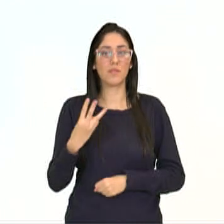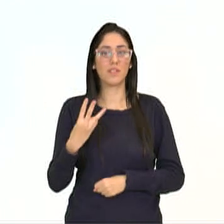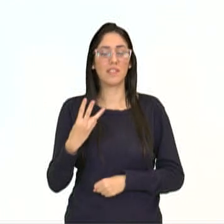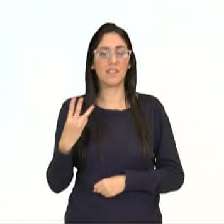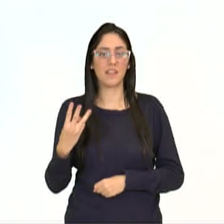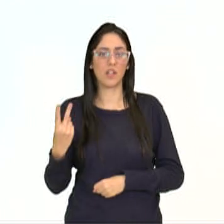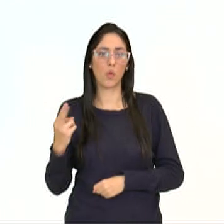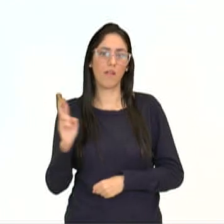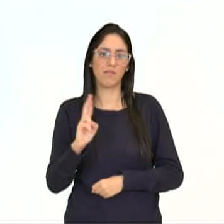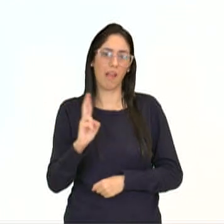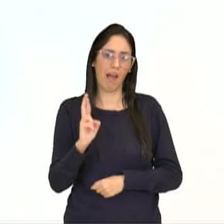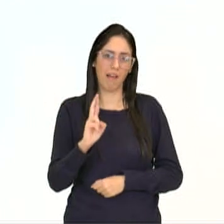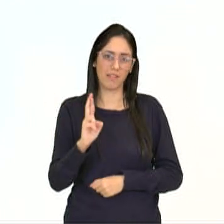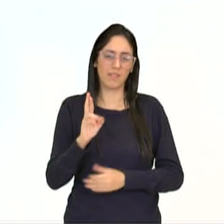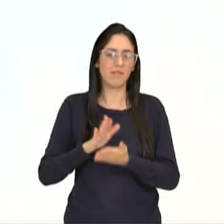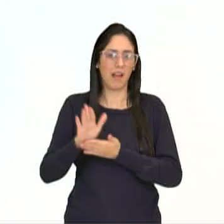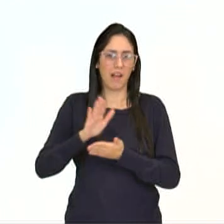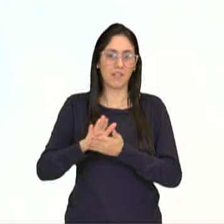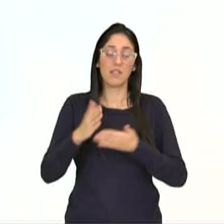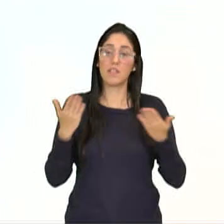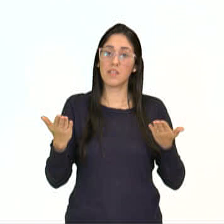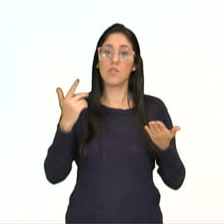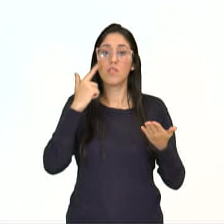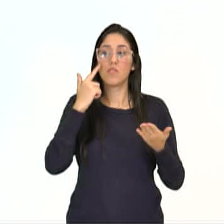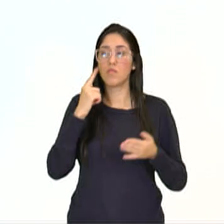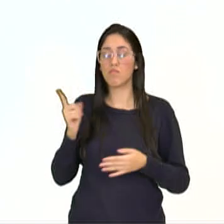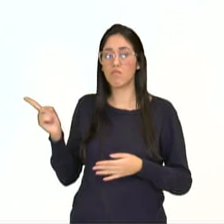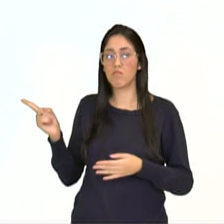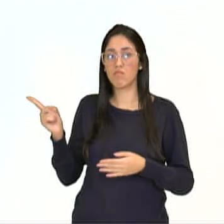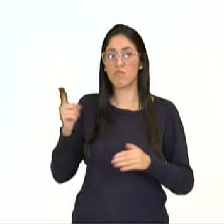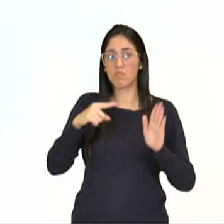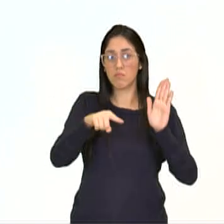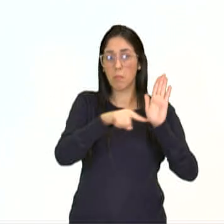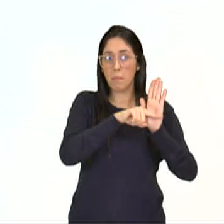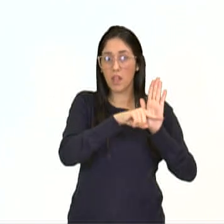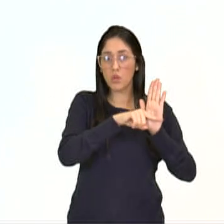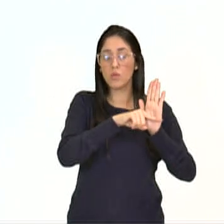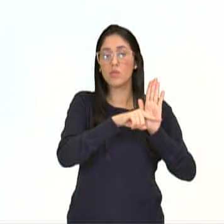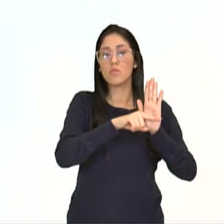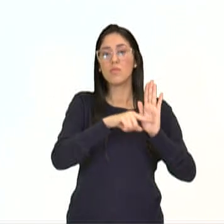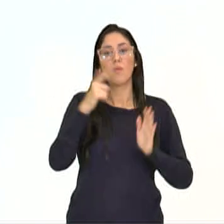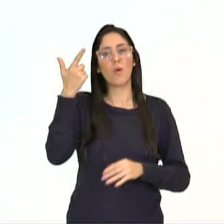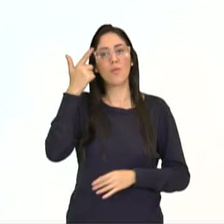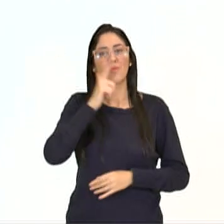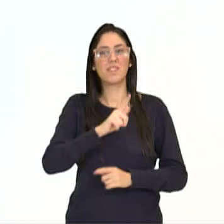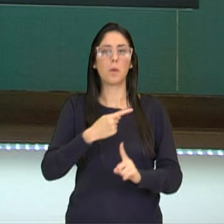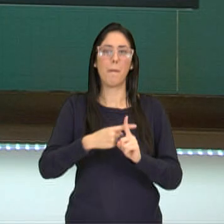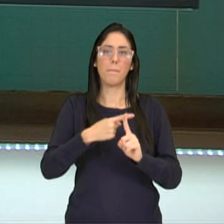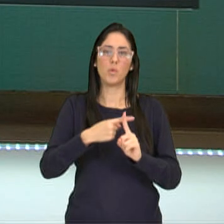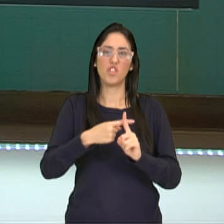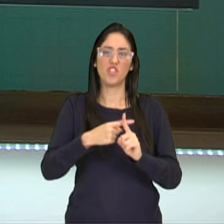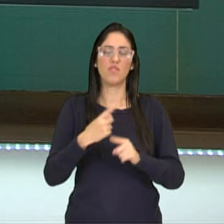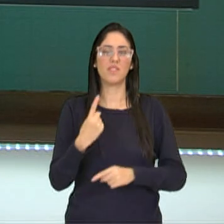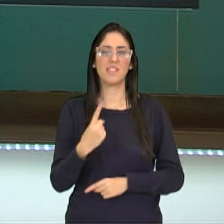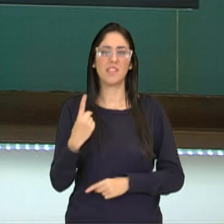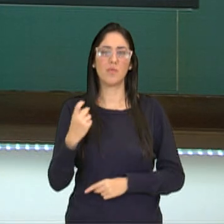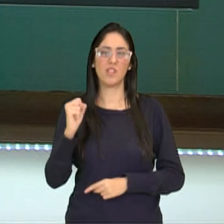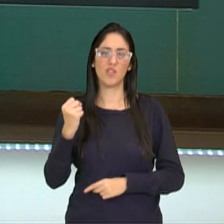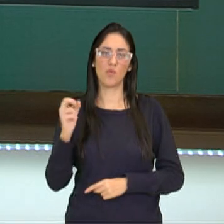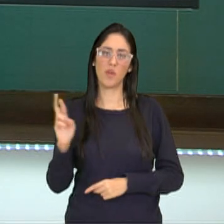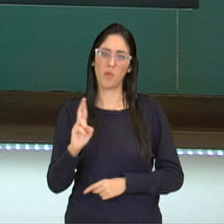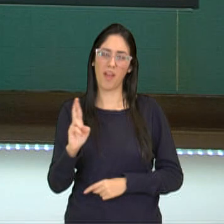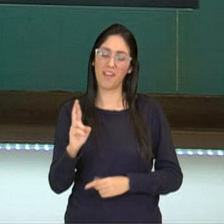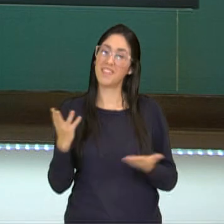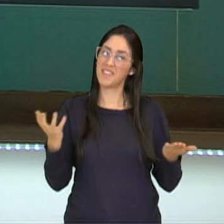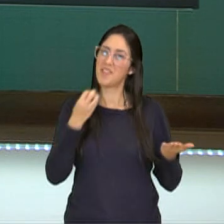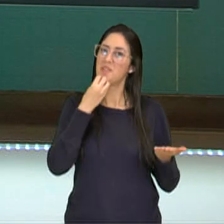R$332. Portanto, 450 menos 332, conseguimos um saldo positivo de 118. Agora ele